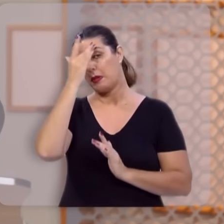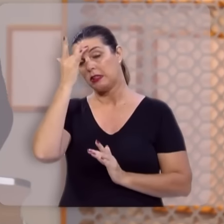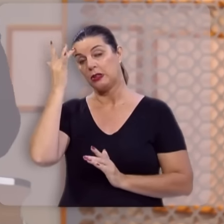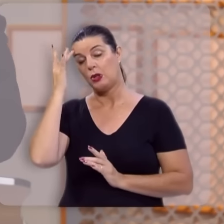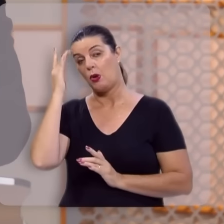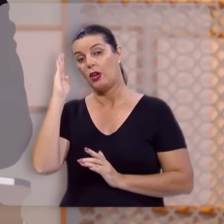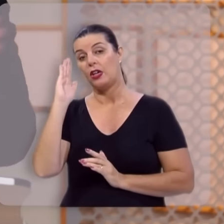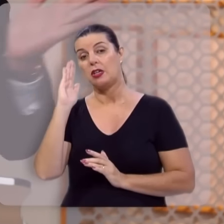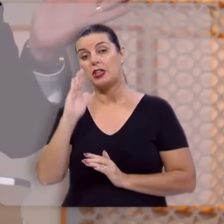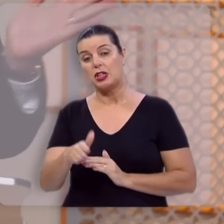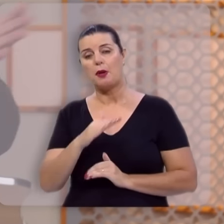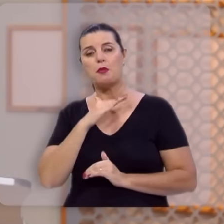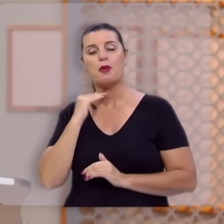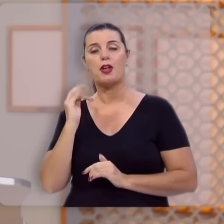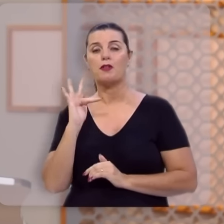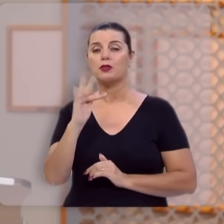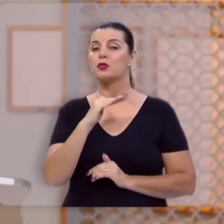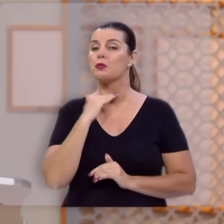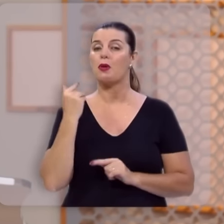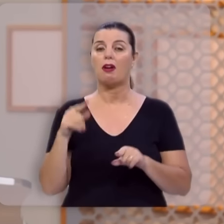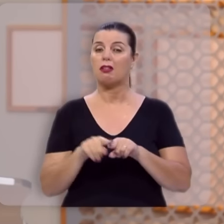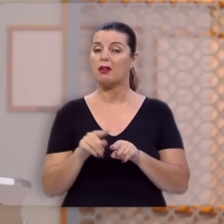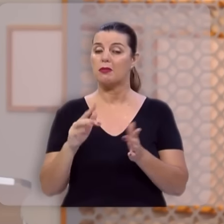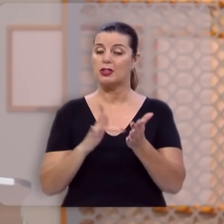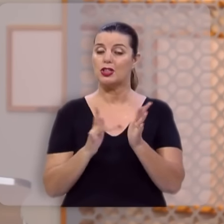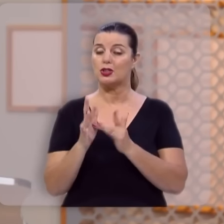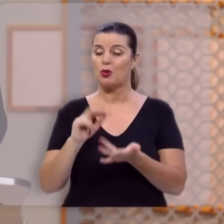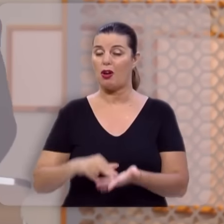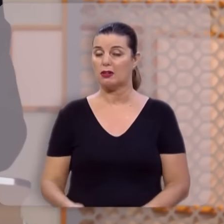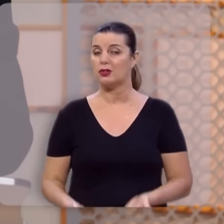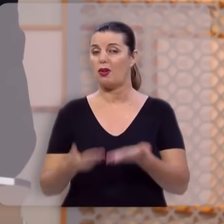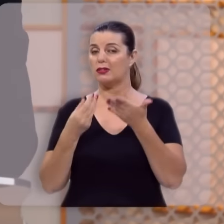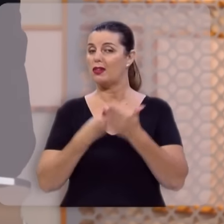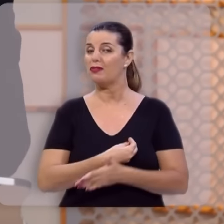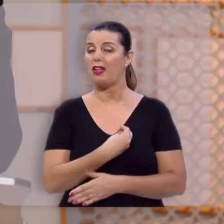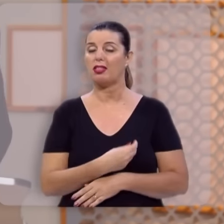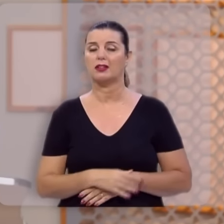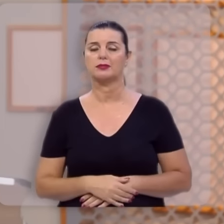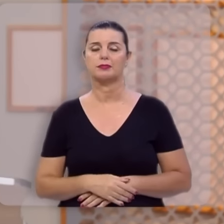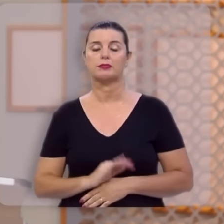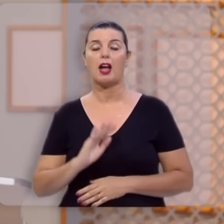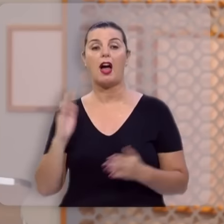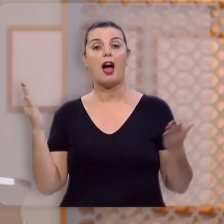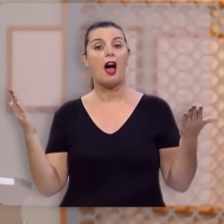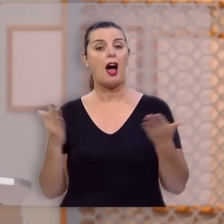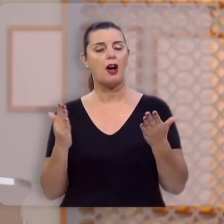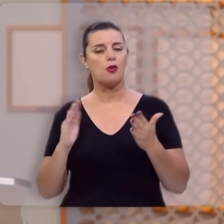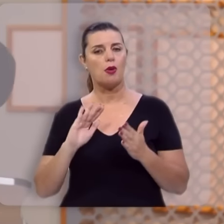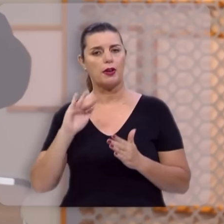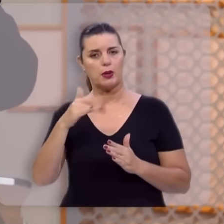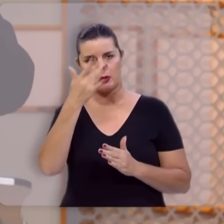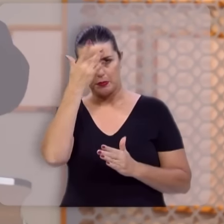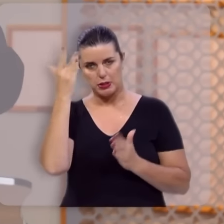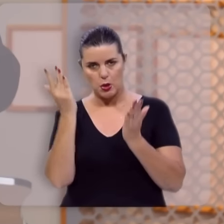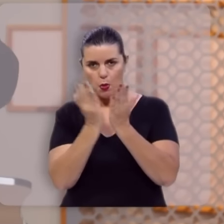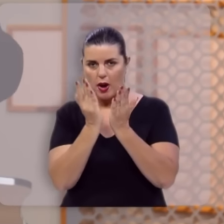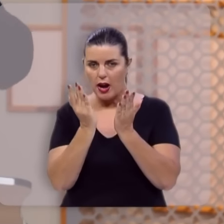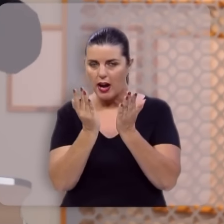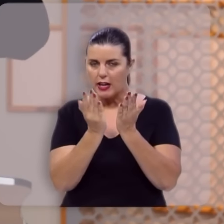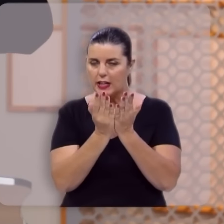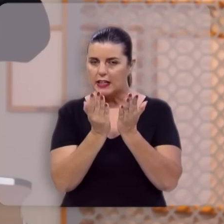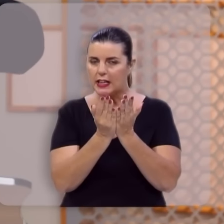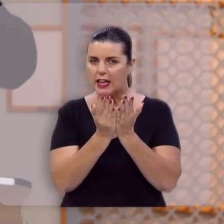morrer. Ele é a ressurreição e a vida. Agora, quando um crente no Senhor Jesus Cristo morre,